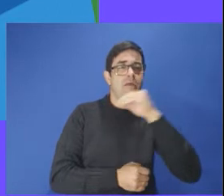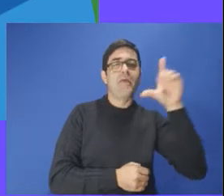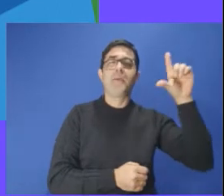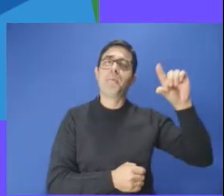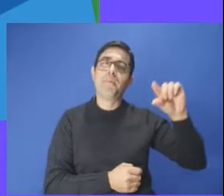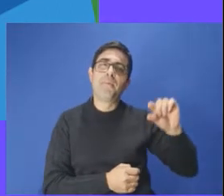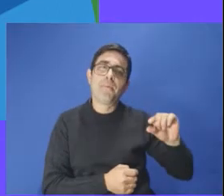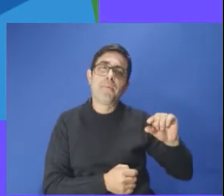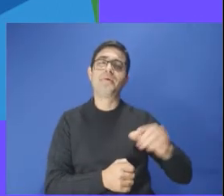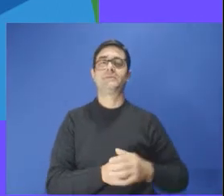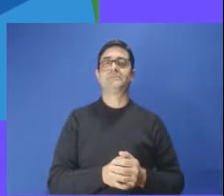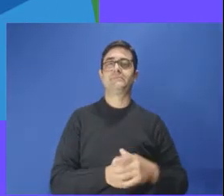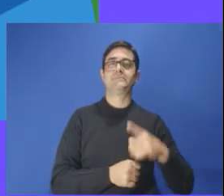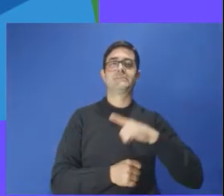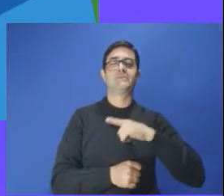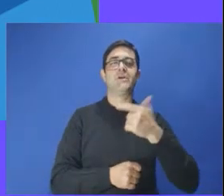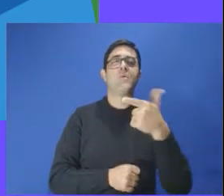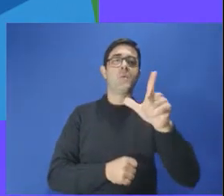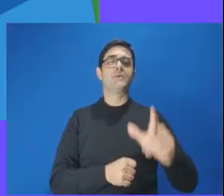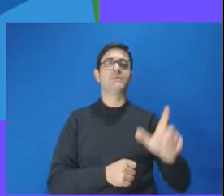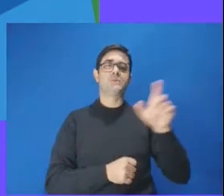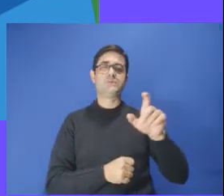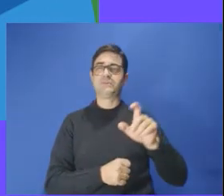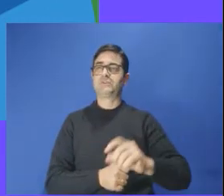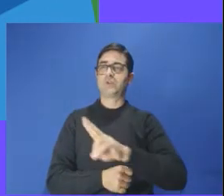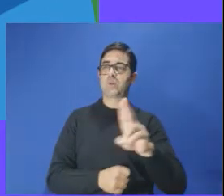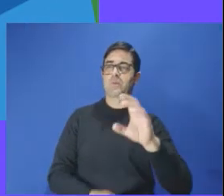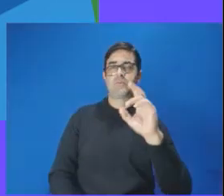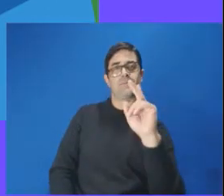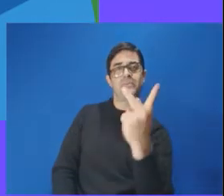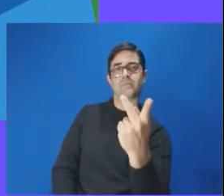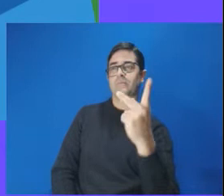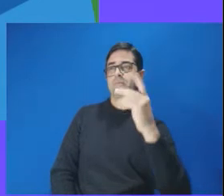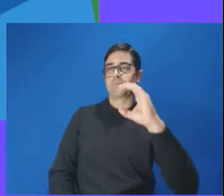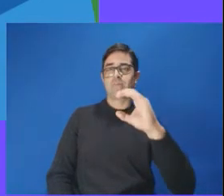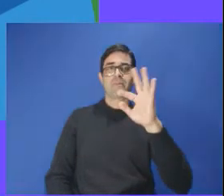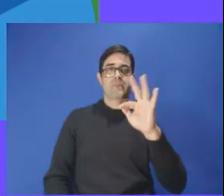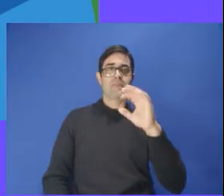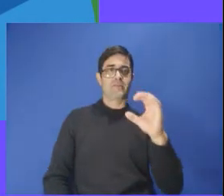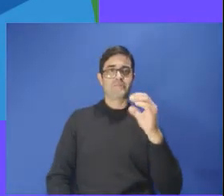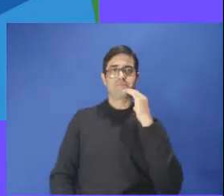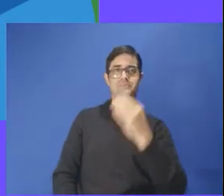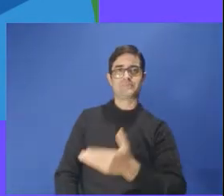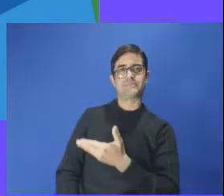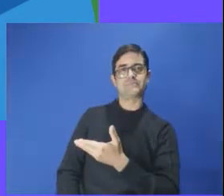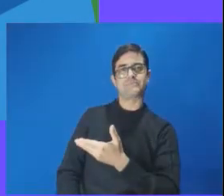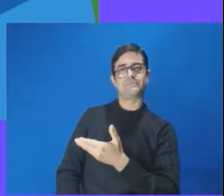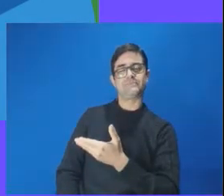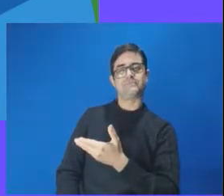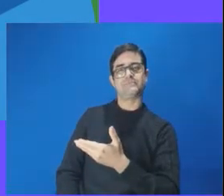da concentração de ozônio na estratosfera. Outros compostos podem ter o mesmo efeito, como alguns pesticidas,